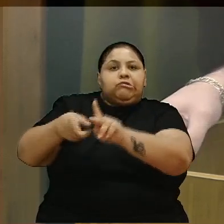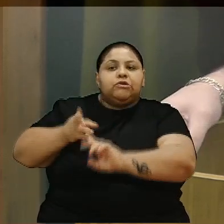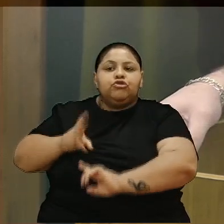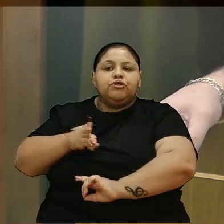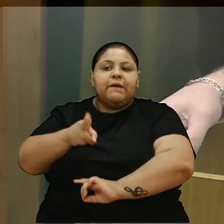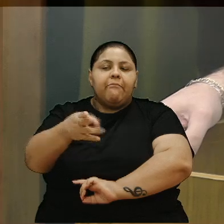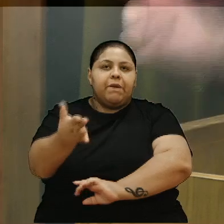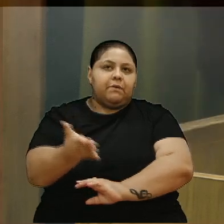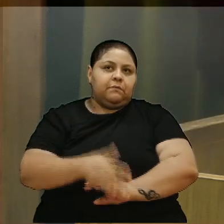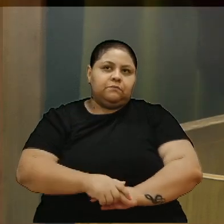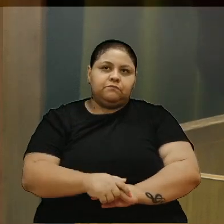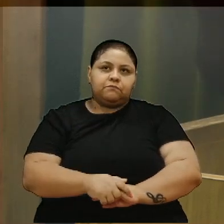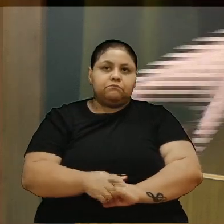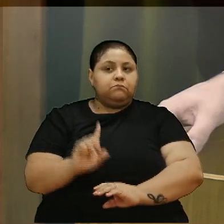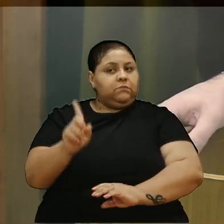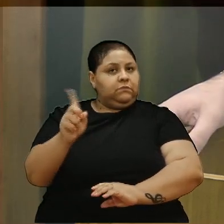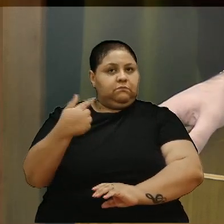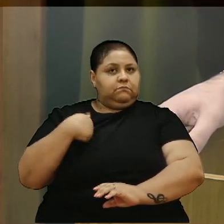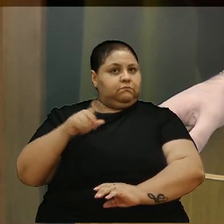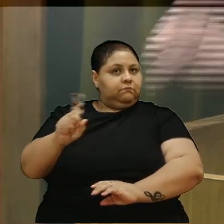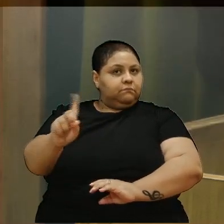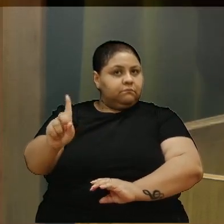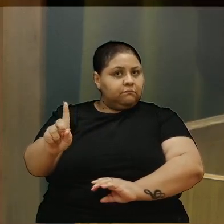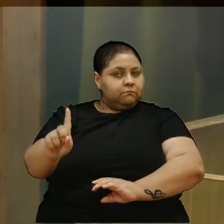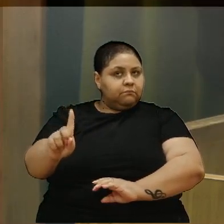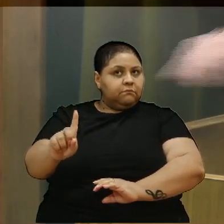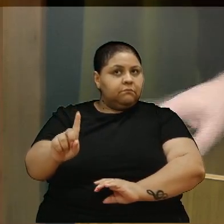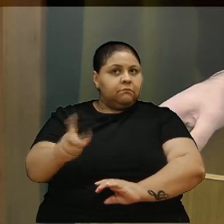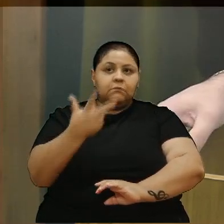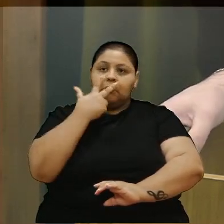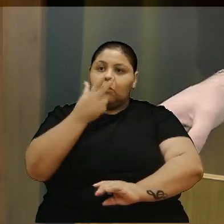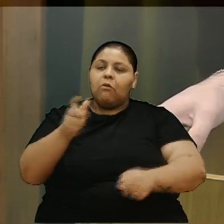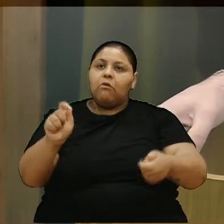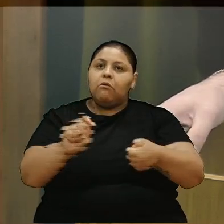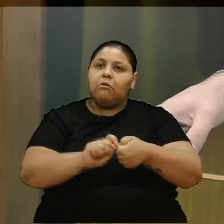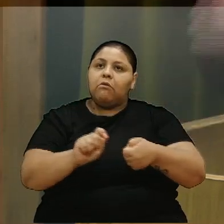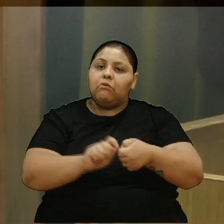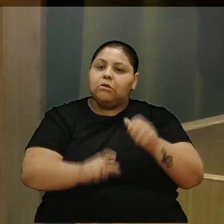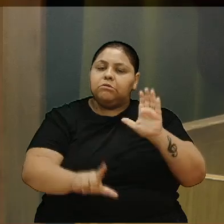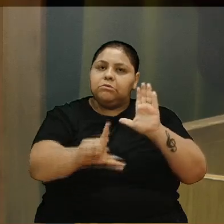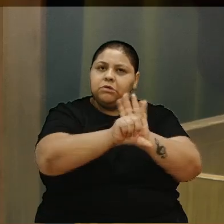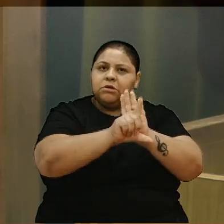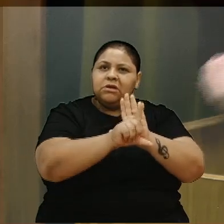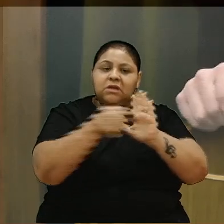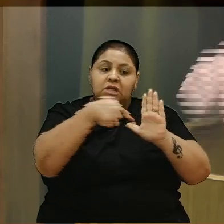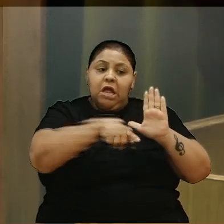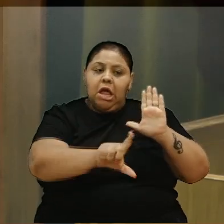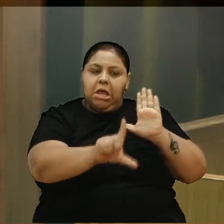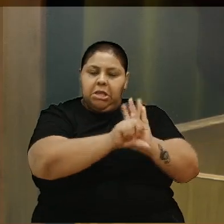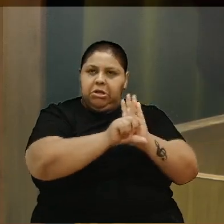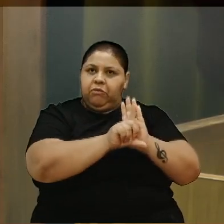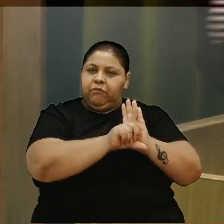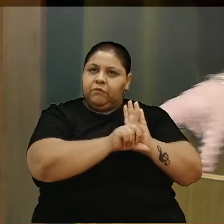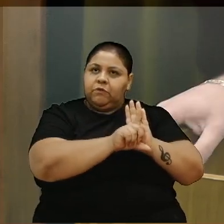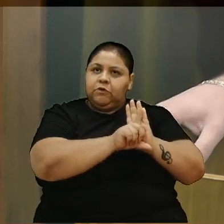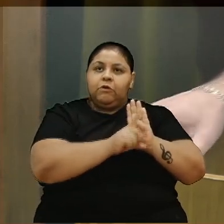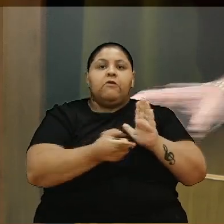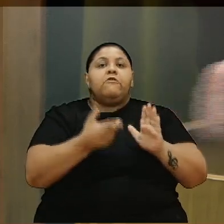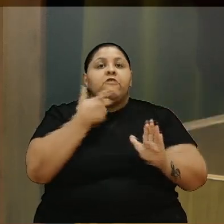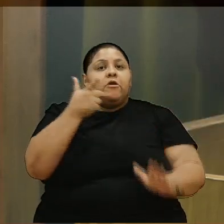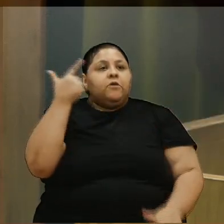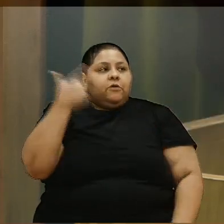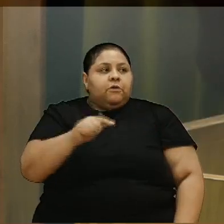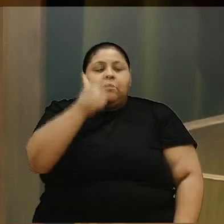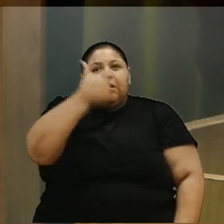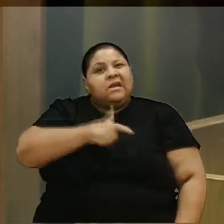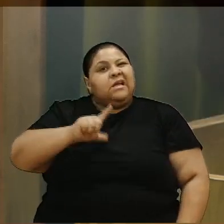custo. Isso não. Que nem eles estão fazendo com essa lei. Se essa lei, volto a dizer, eu acho que a